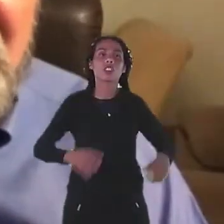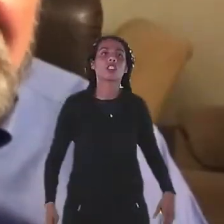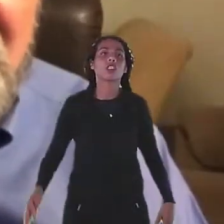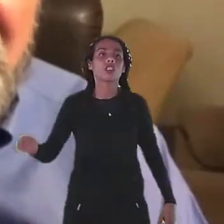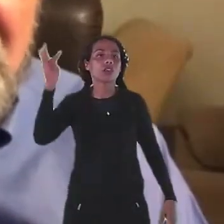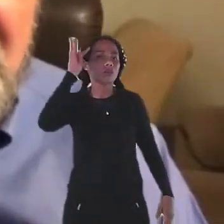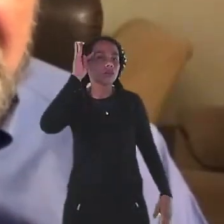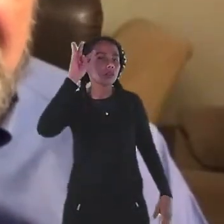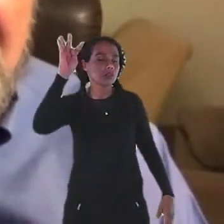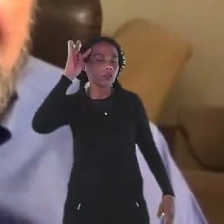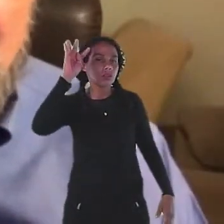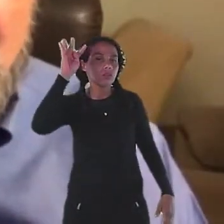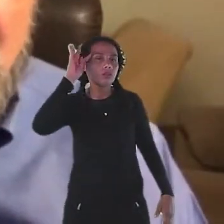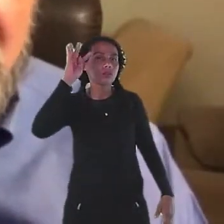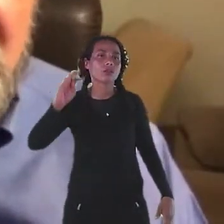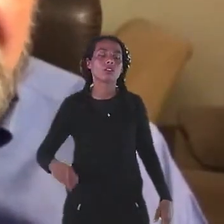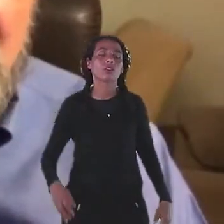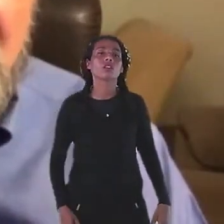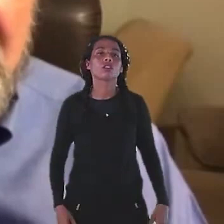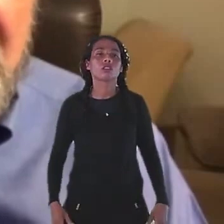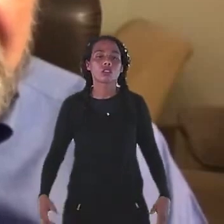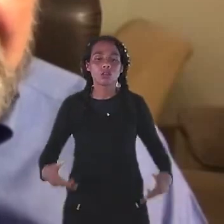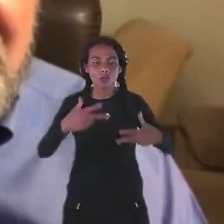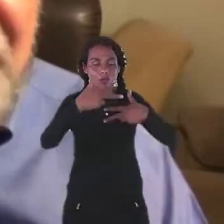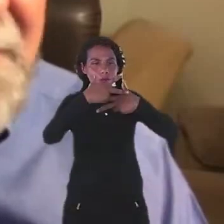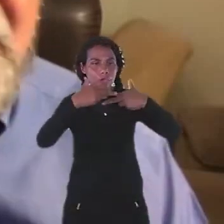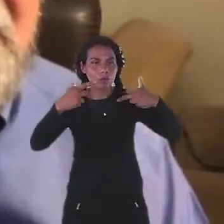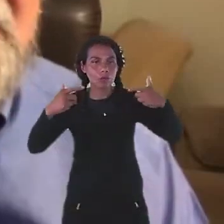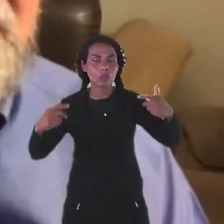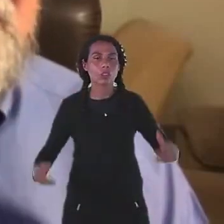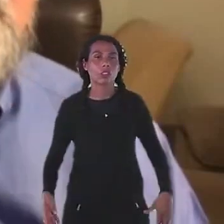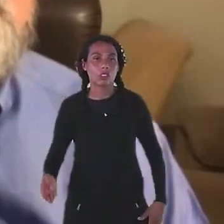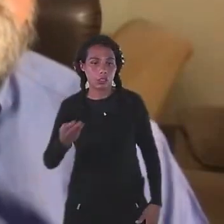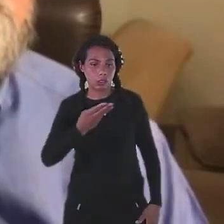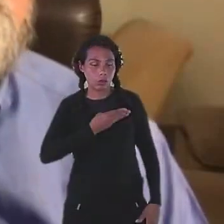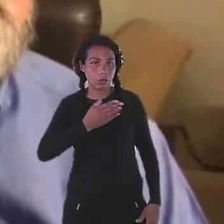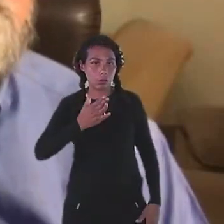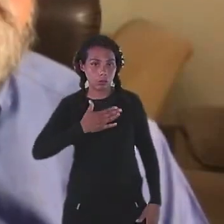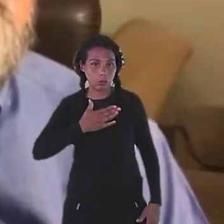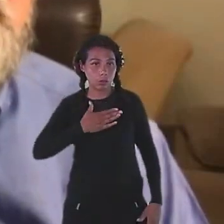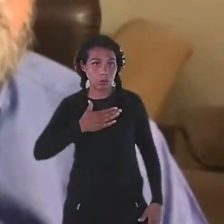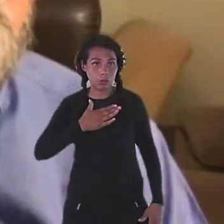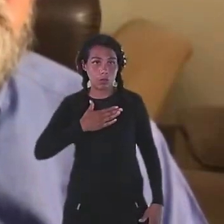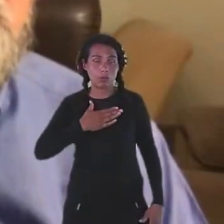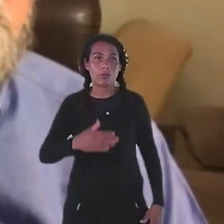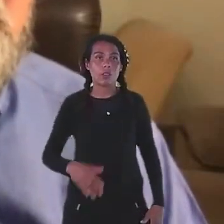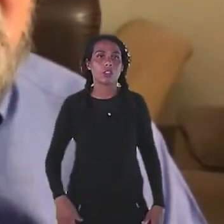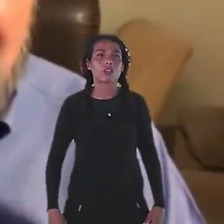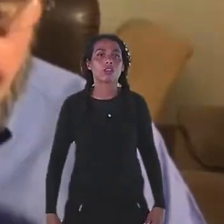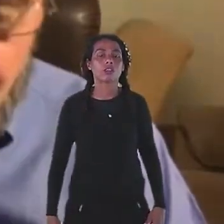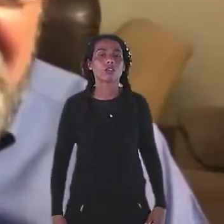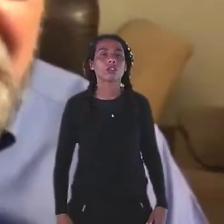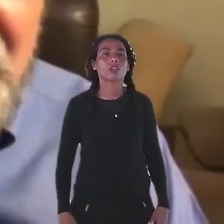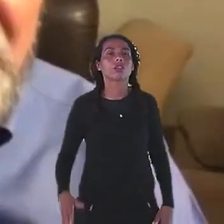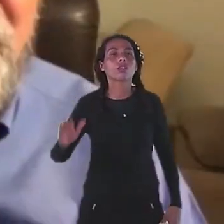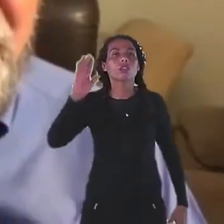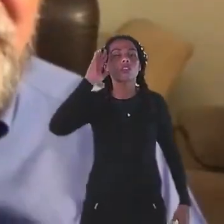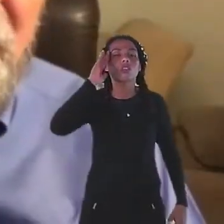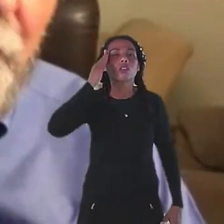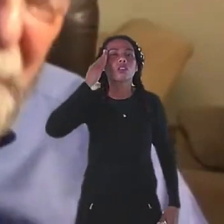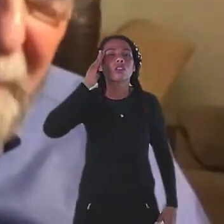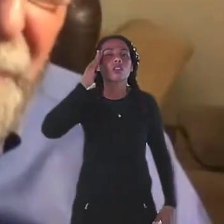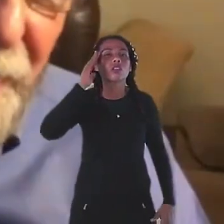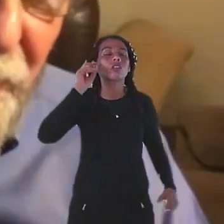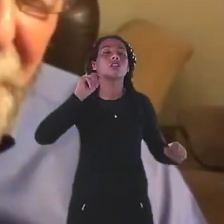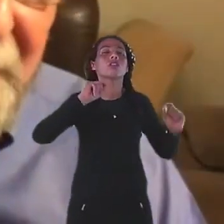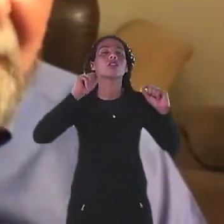que nós estamos criando aí, o Ronald e eu, essa questão nem existe. Porque a mente é uma propriedade